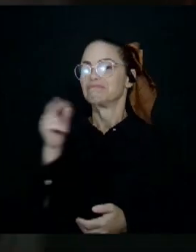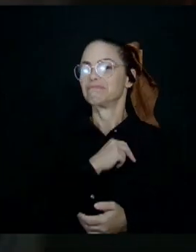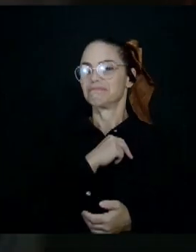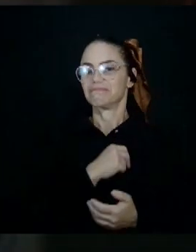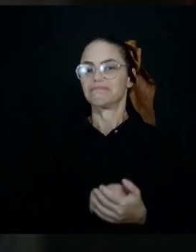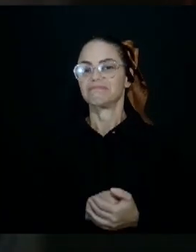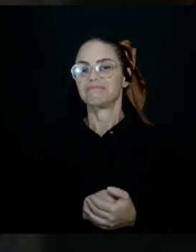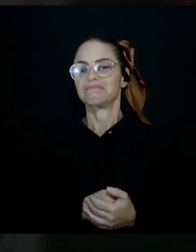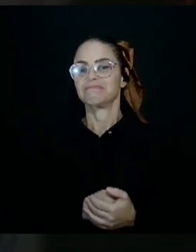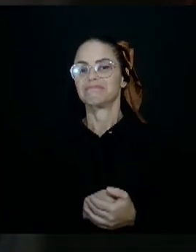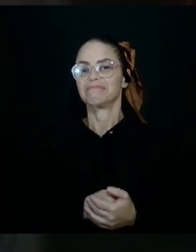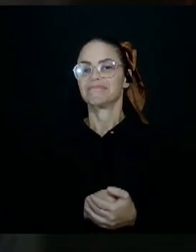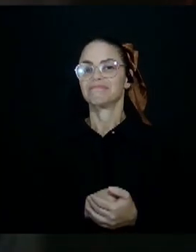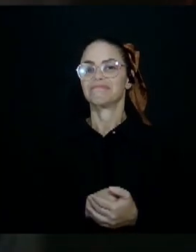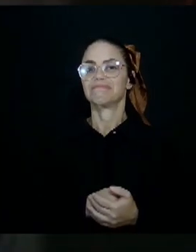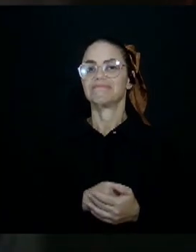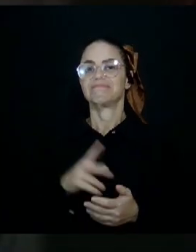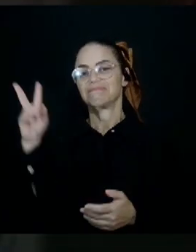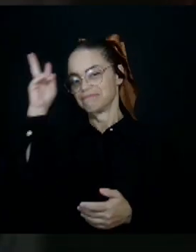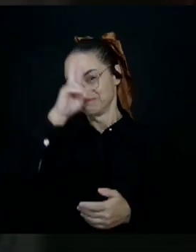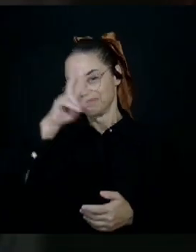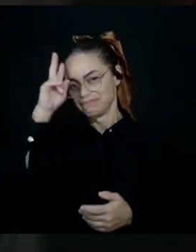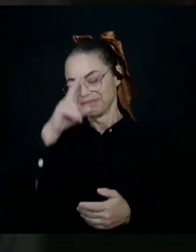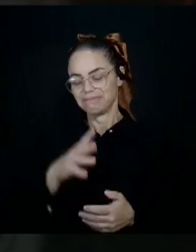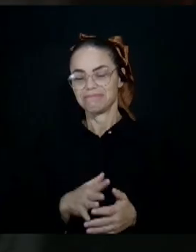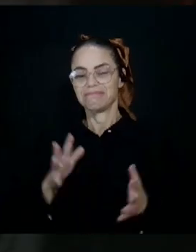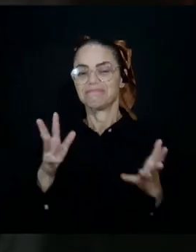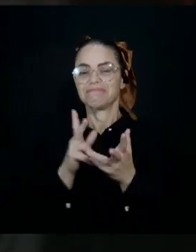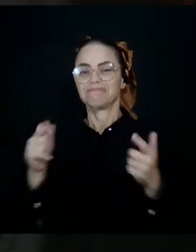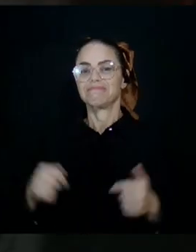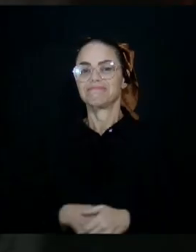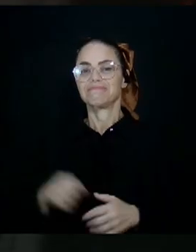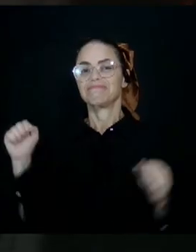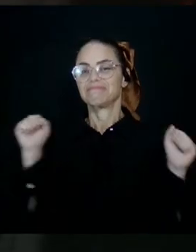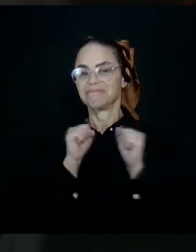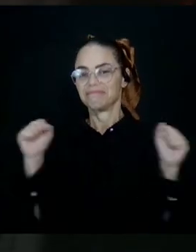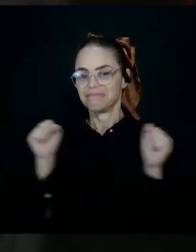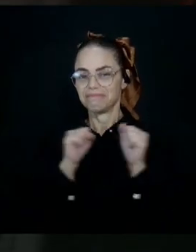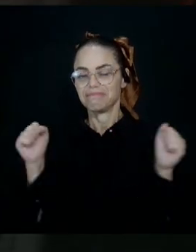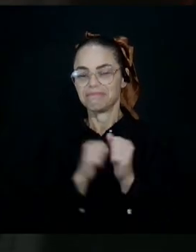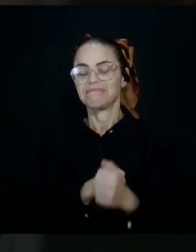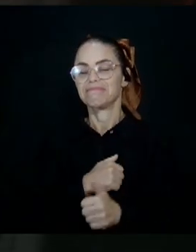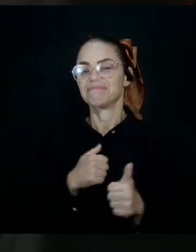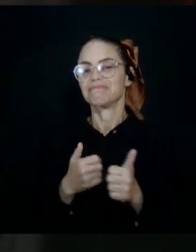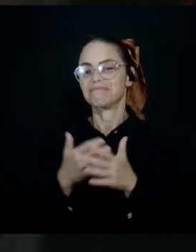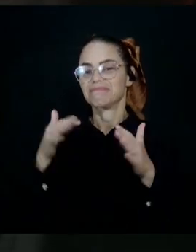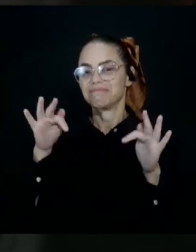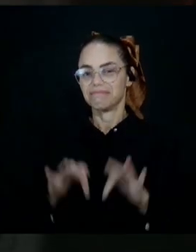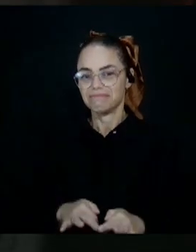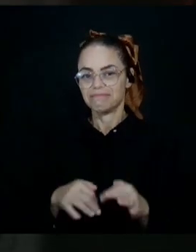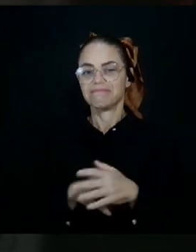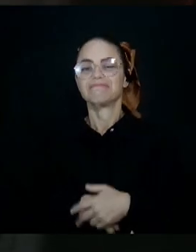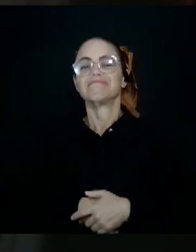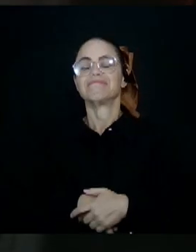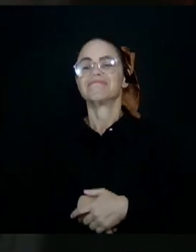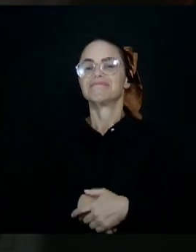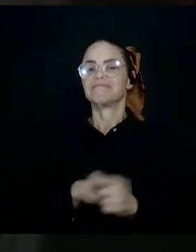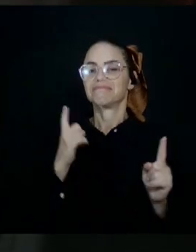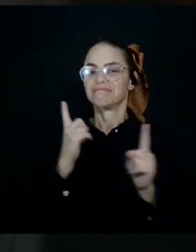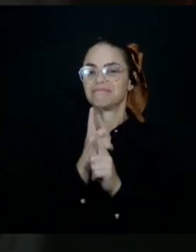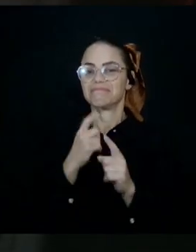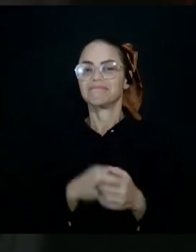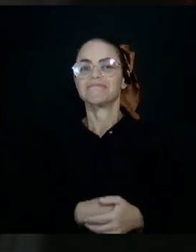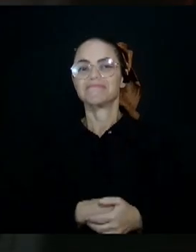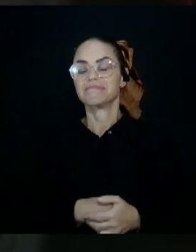de segunda-feira! Adorei, gente! A gente está chegando ao fim aqui do nosso encontro, né? Mas a gente